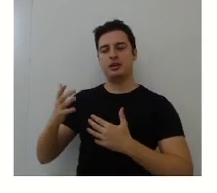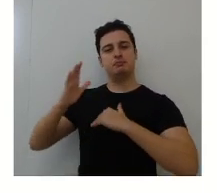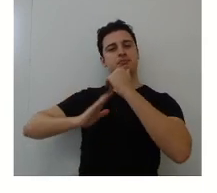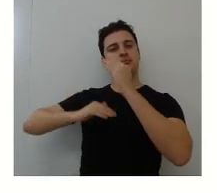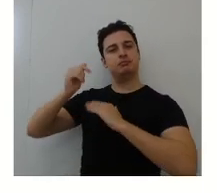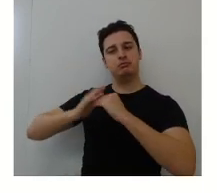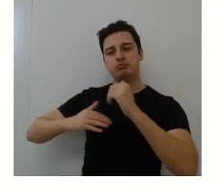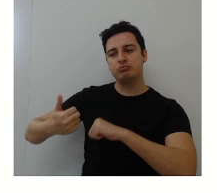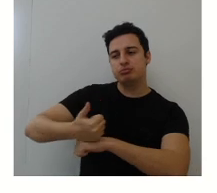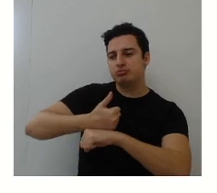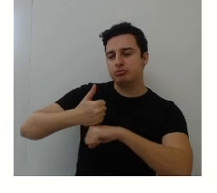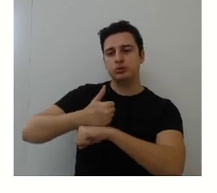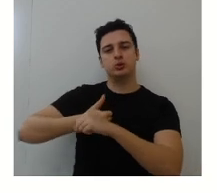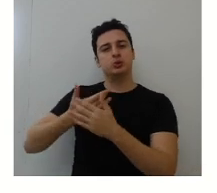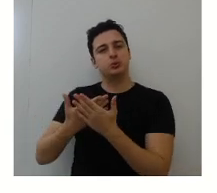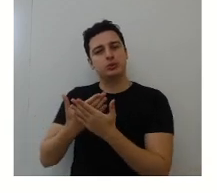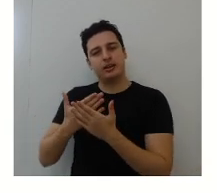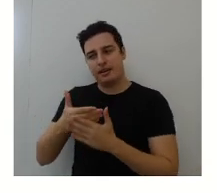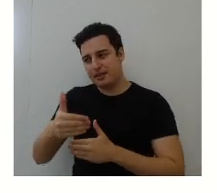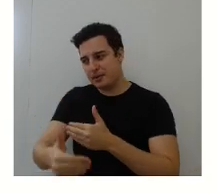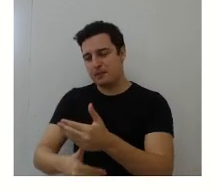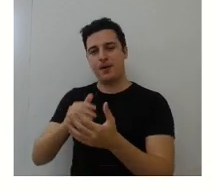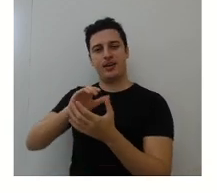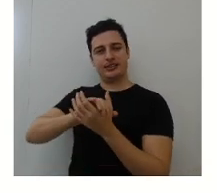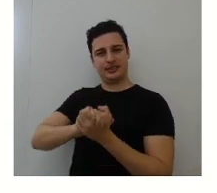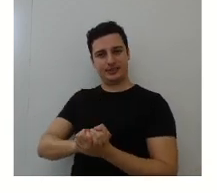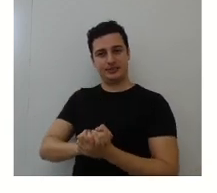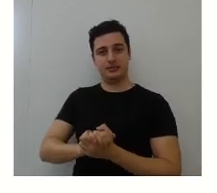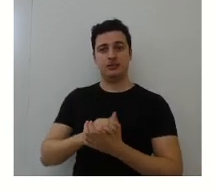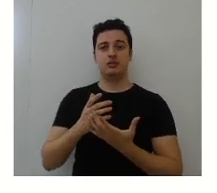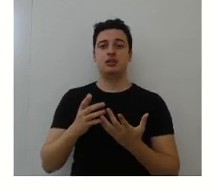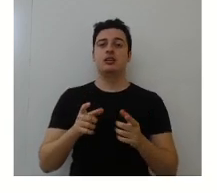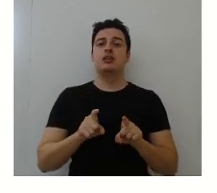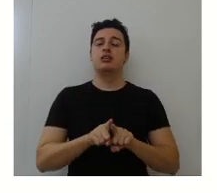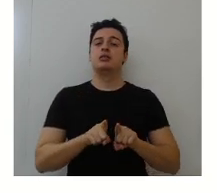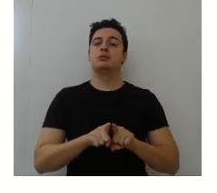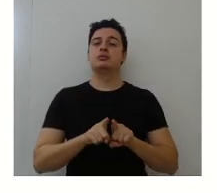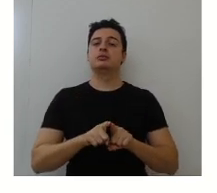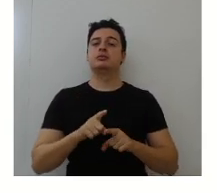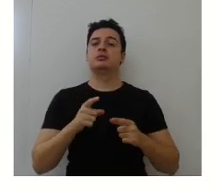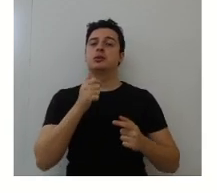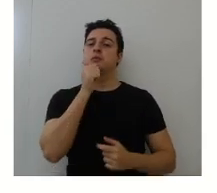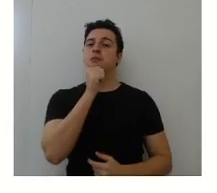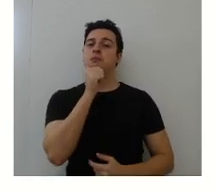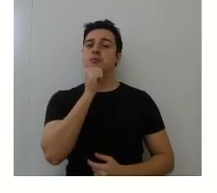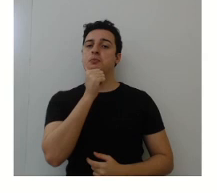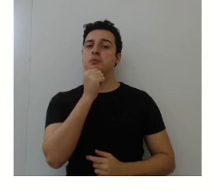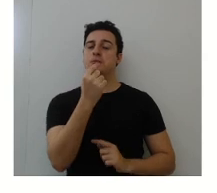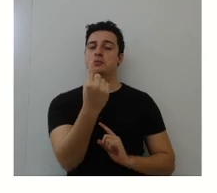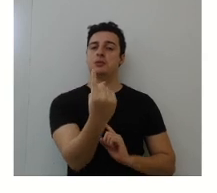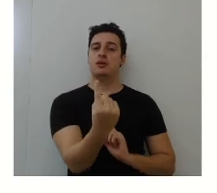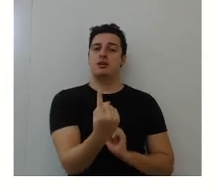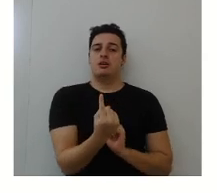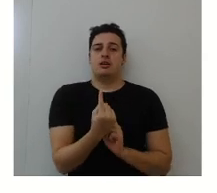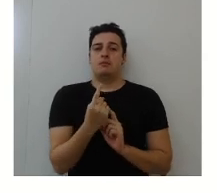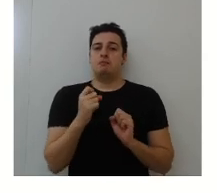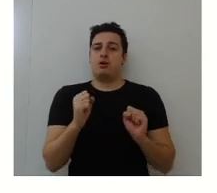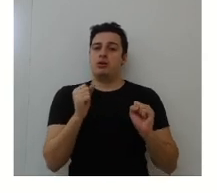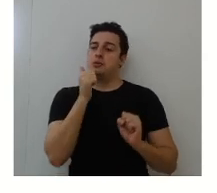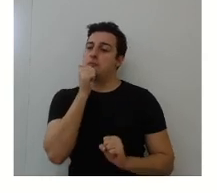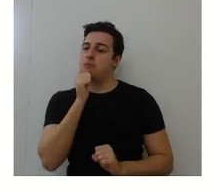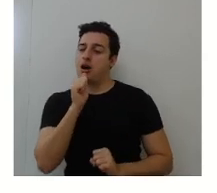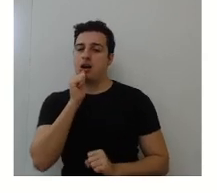Não é? A questão de conciliação num papel onde ela possa se destacar tanto como mãe,